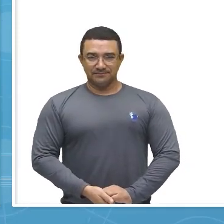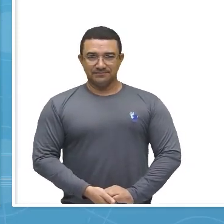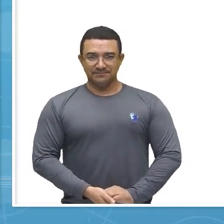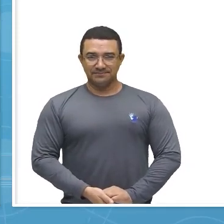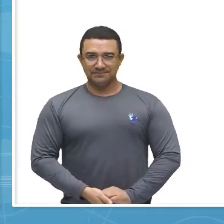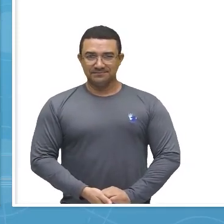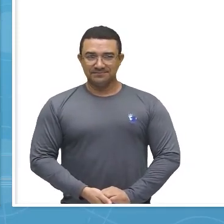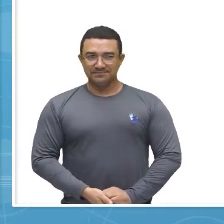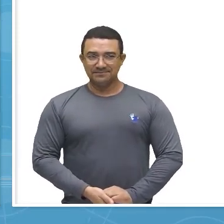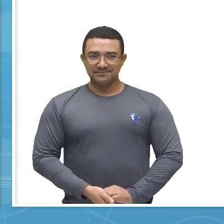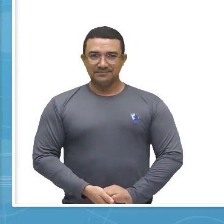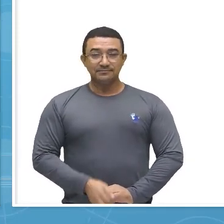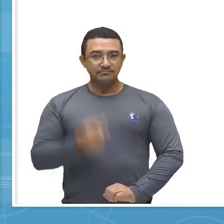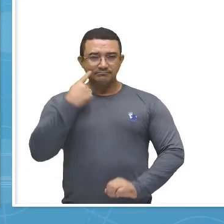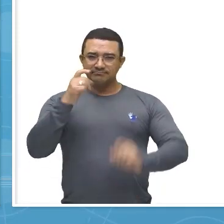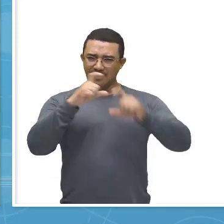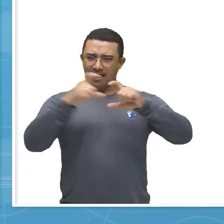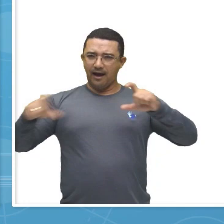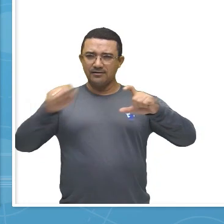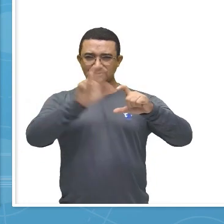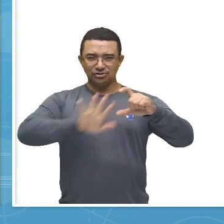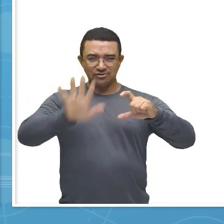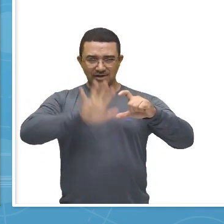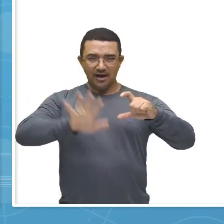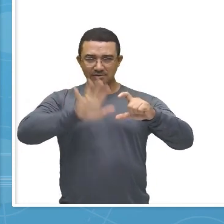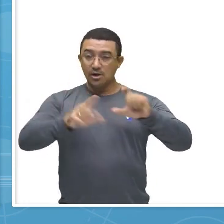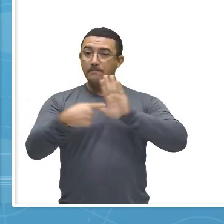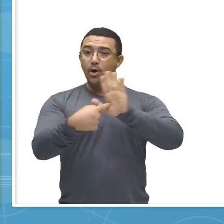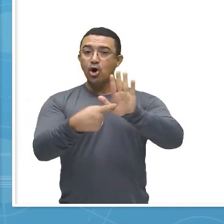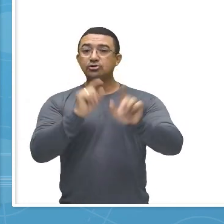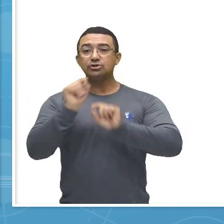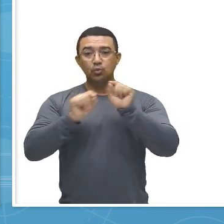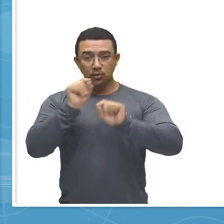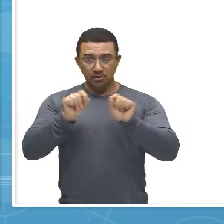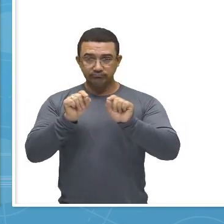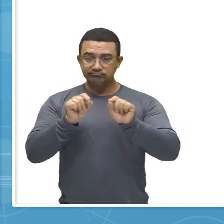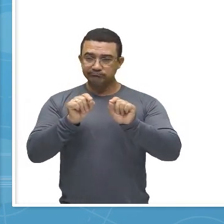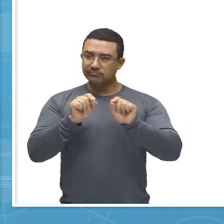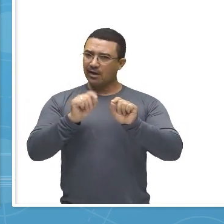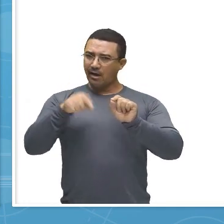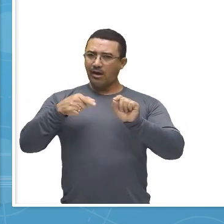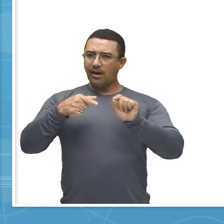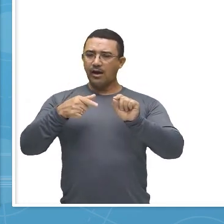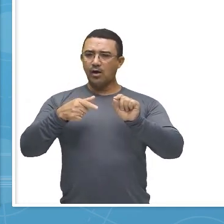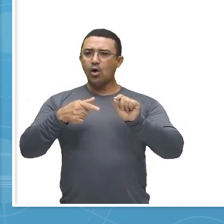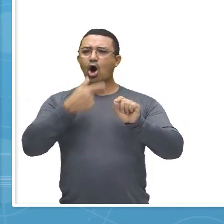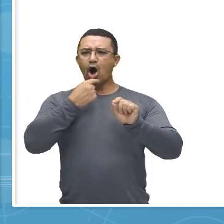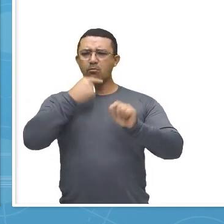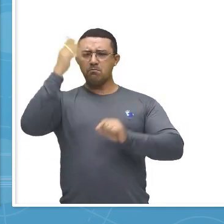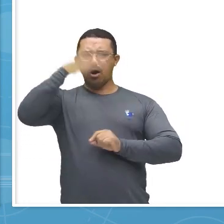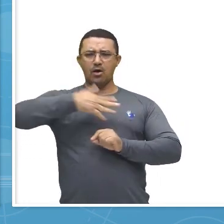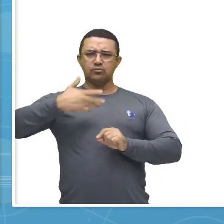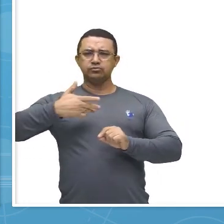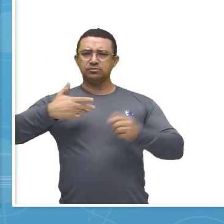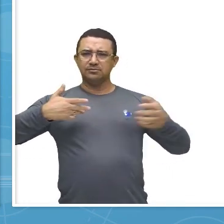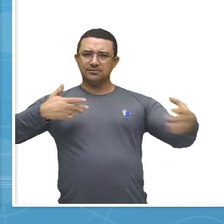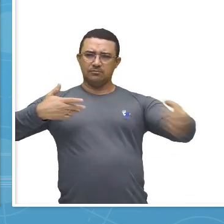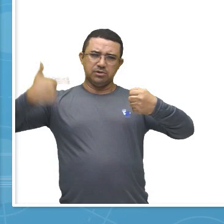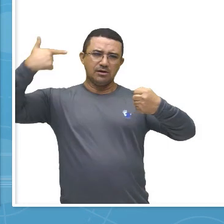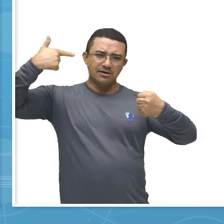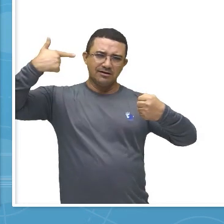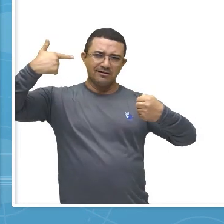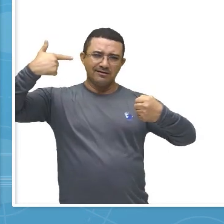temos aí uma charge que está indicando um assalto, não é isso? Então, falamos aqui a respeito das